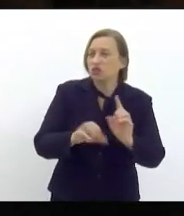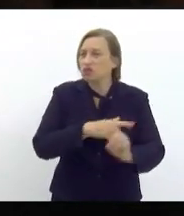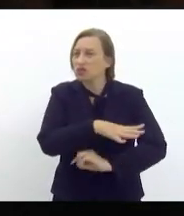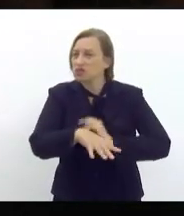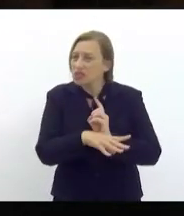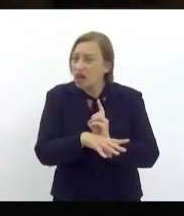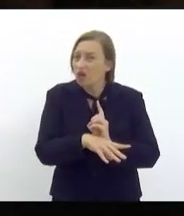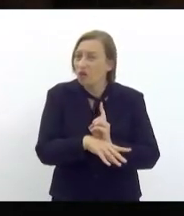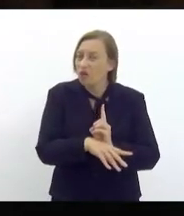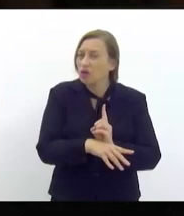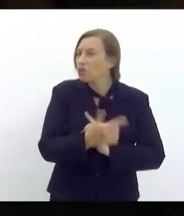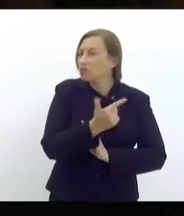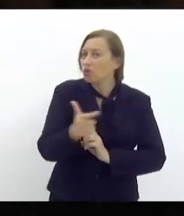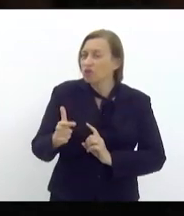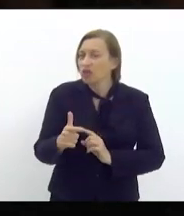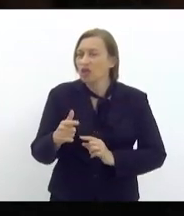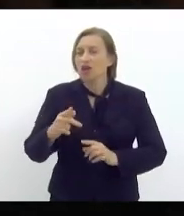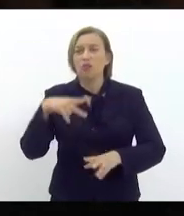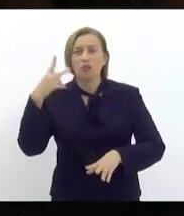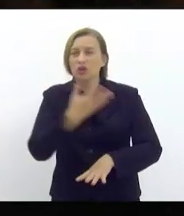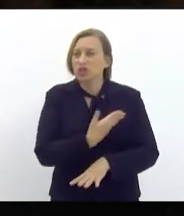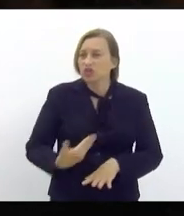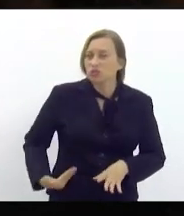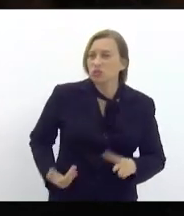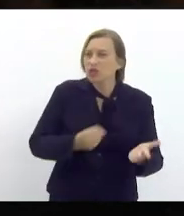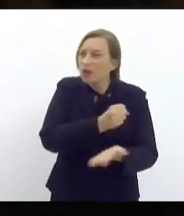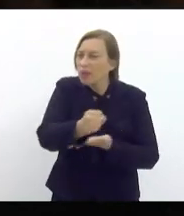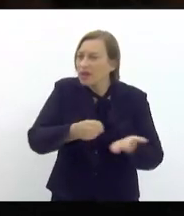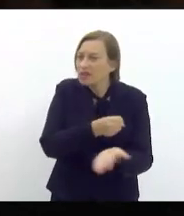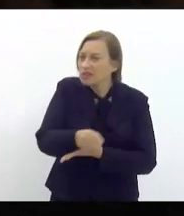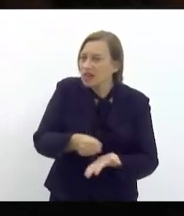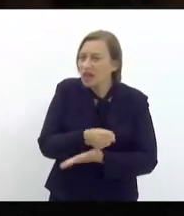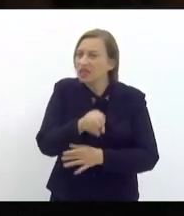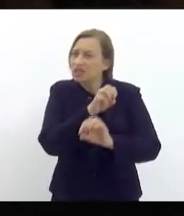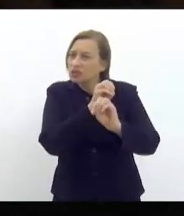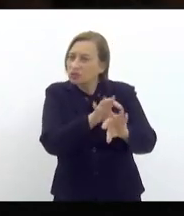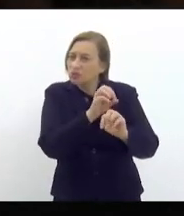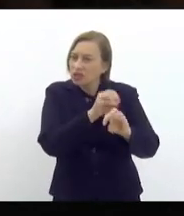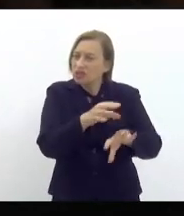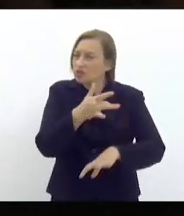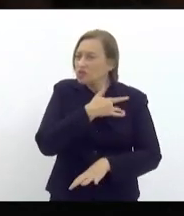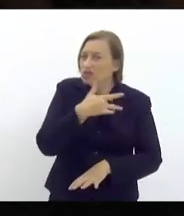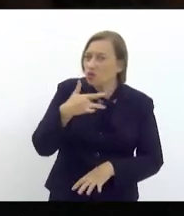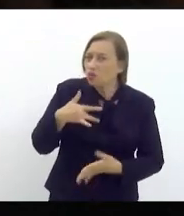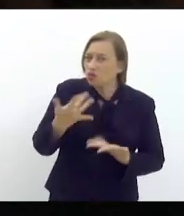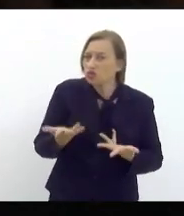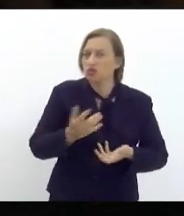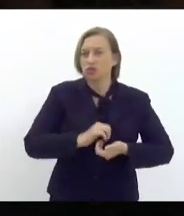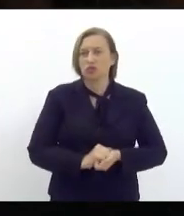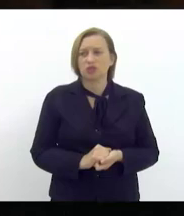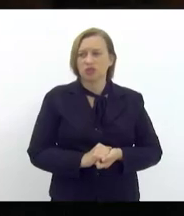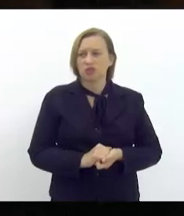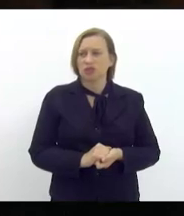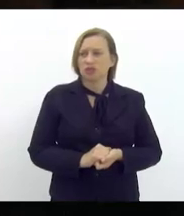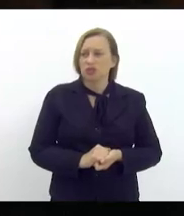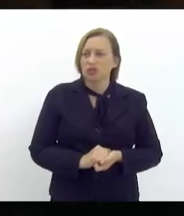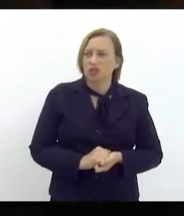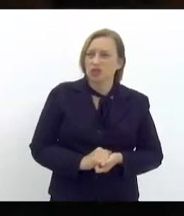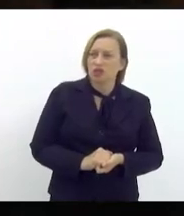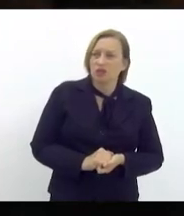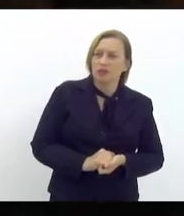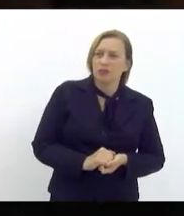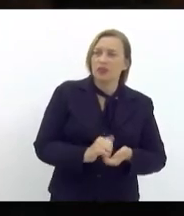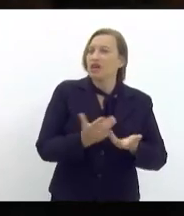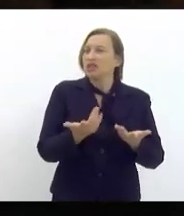que garanta não tem políticas públicas fundamentais de educação e de saúde é desmonte de equipes de